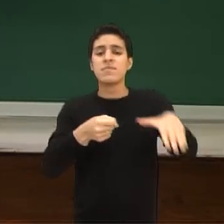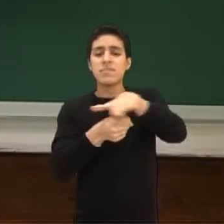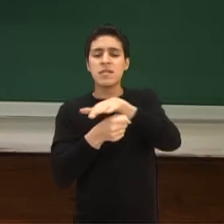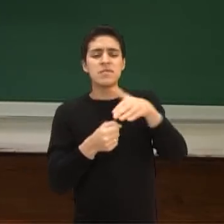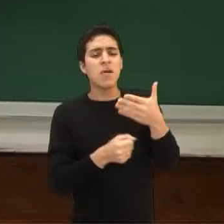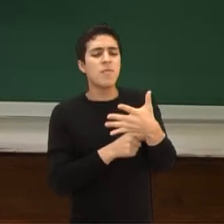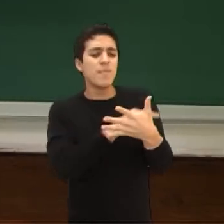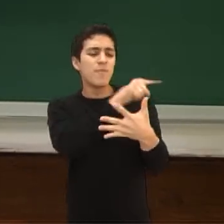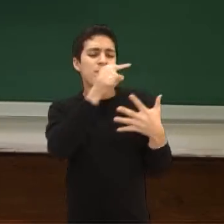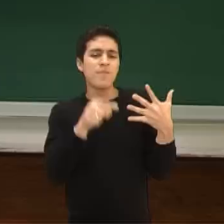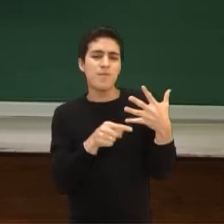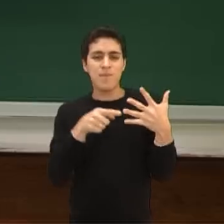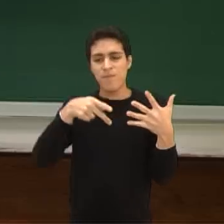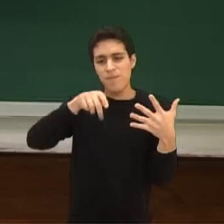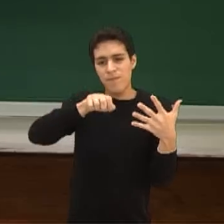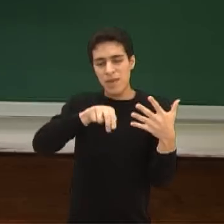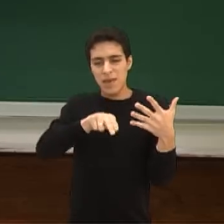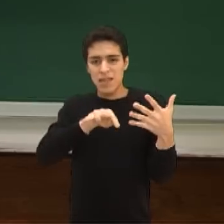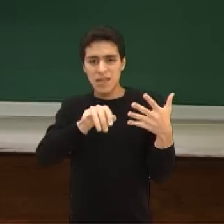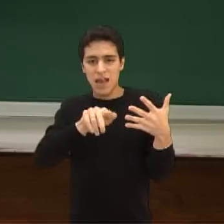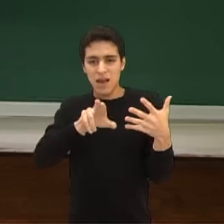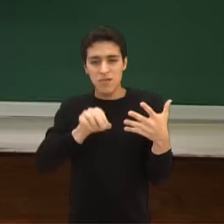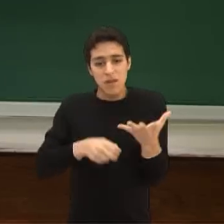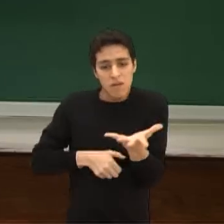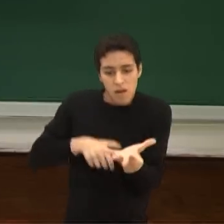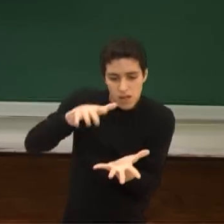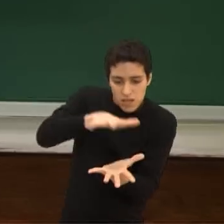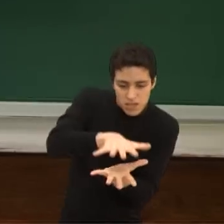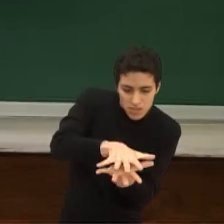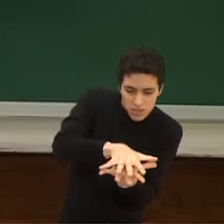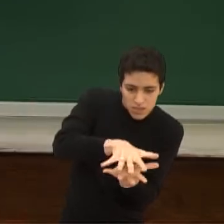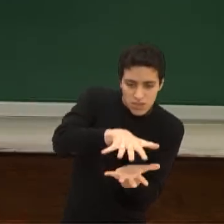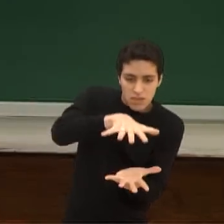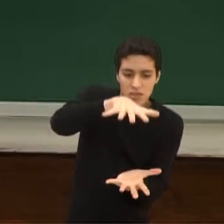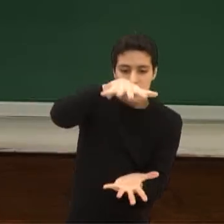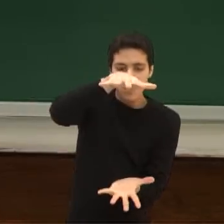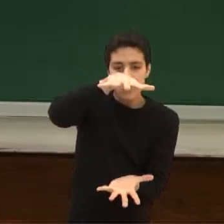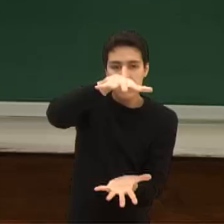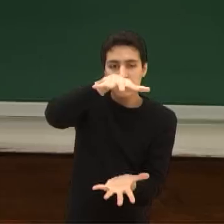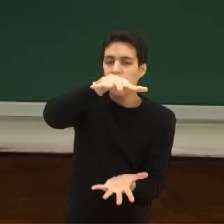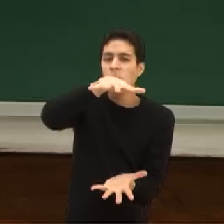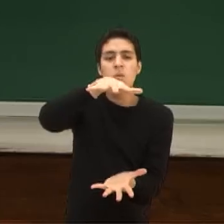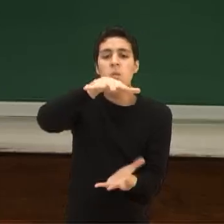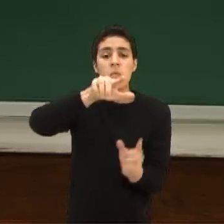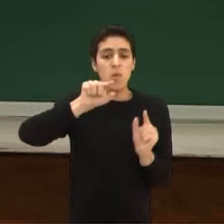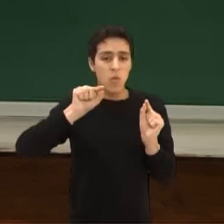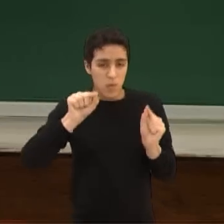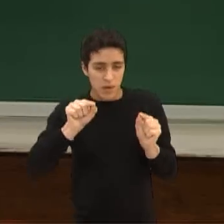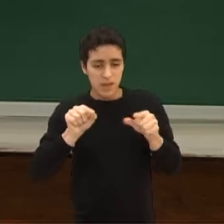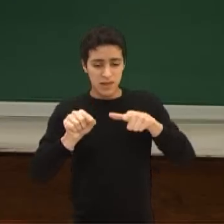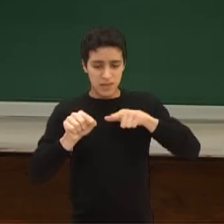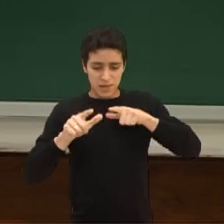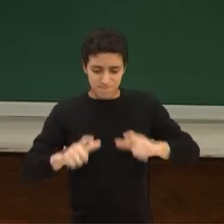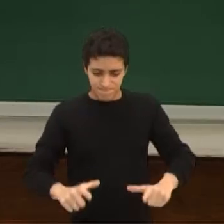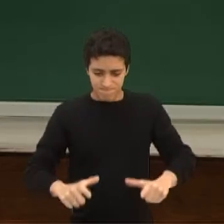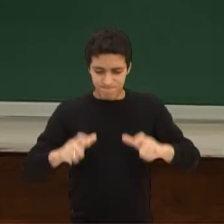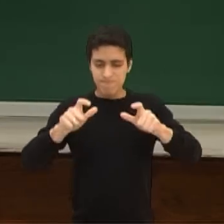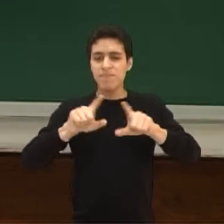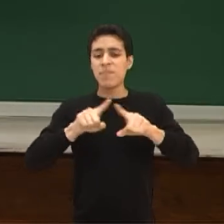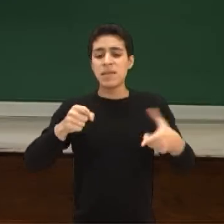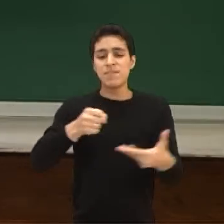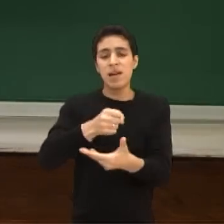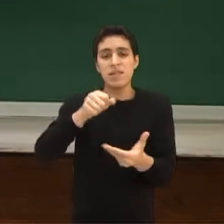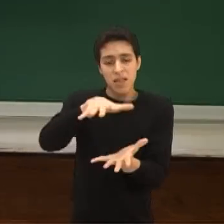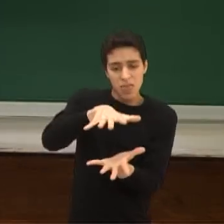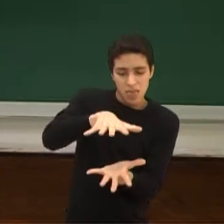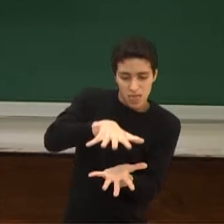que pentágono? Porque tem 5 lados. Então, quando nós montamos, nós vamos ter um prisma de base